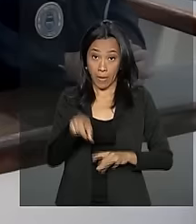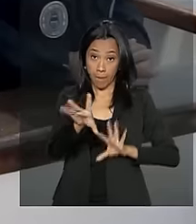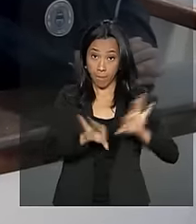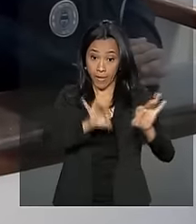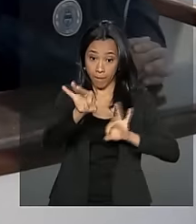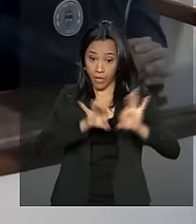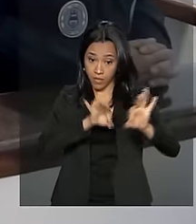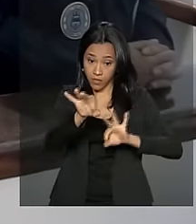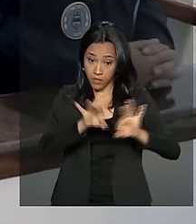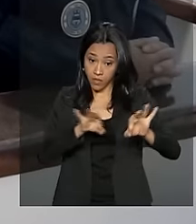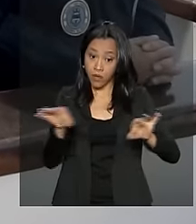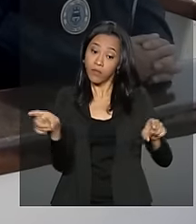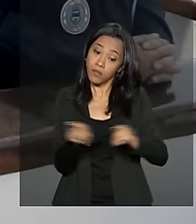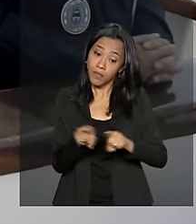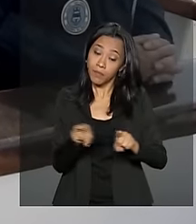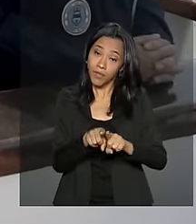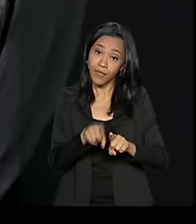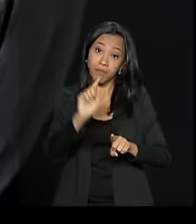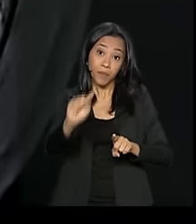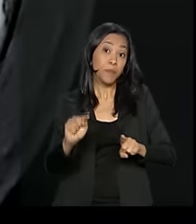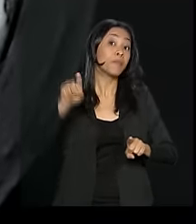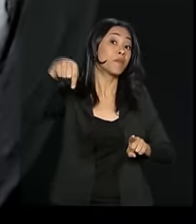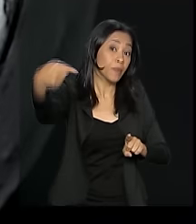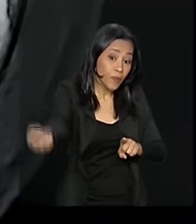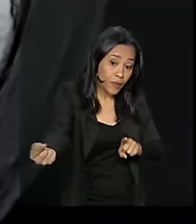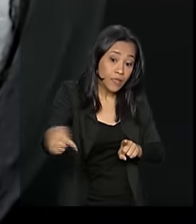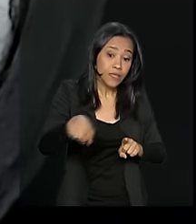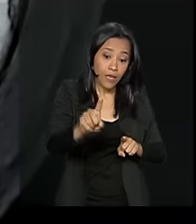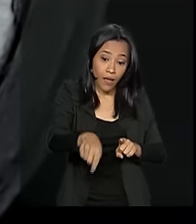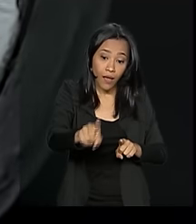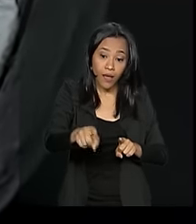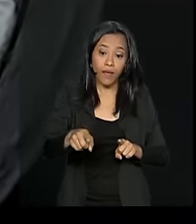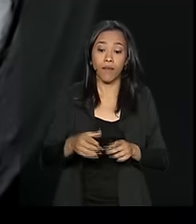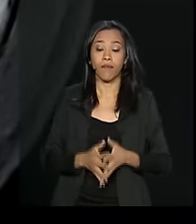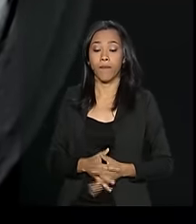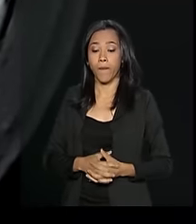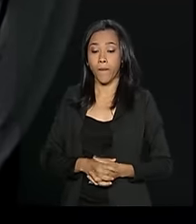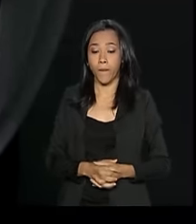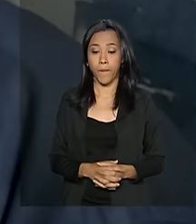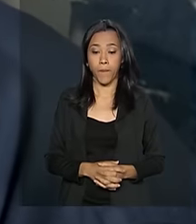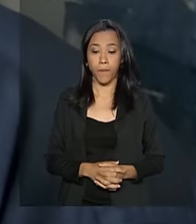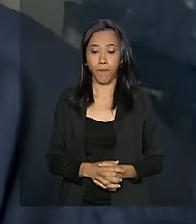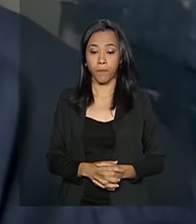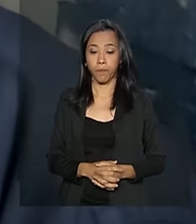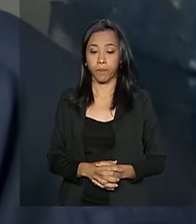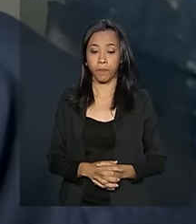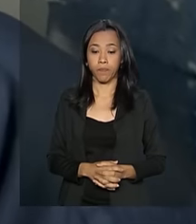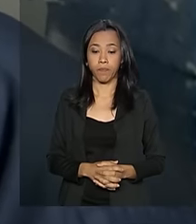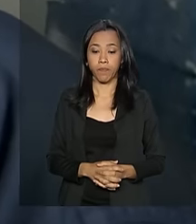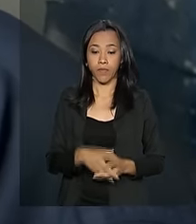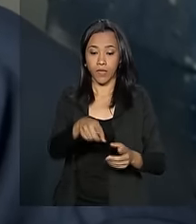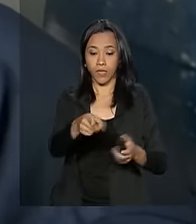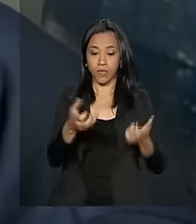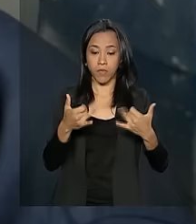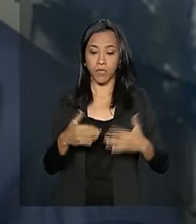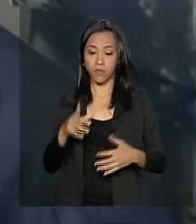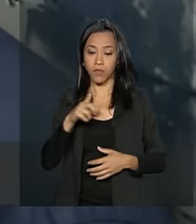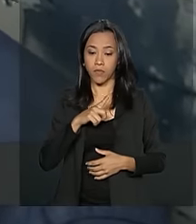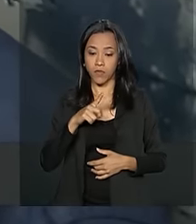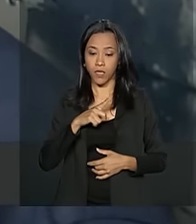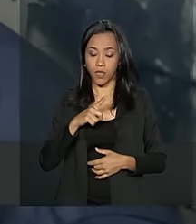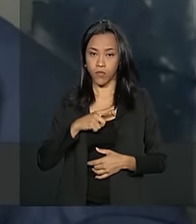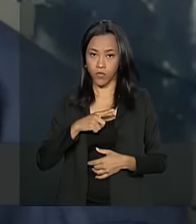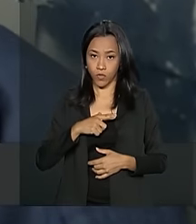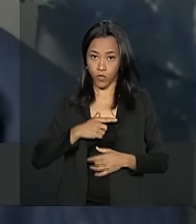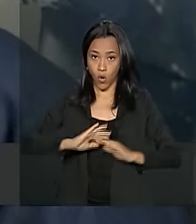Preparação e expectativa para o que vem a seguir, a passagem de Drake. Temos uma previsão de ondas até